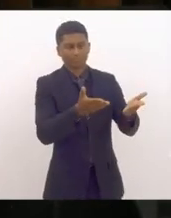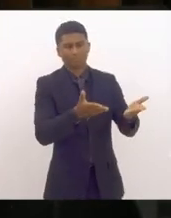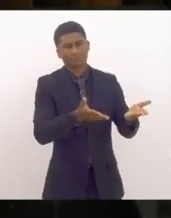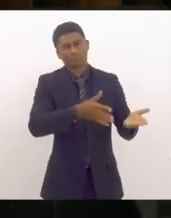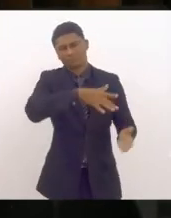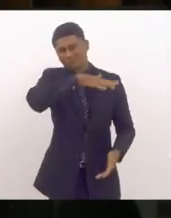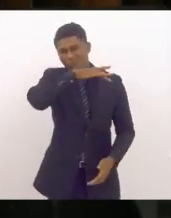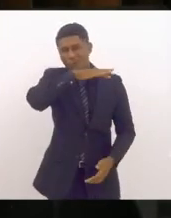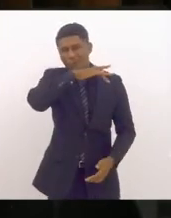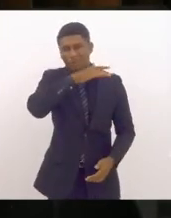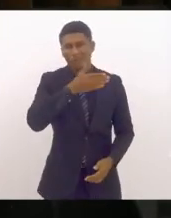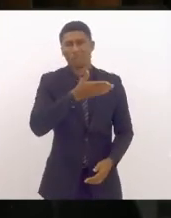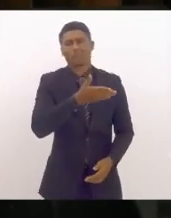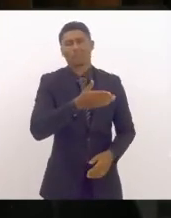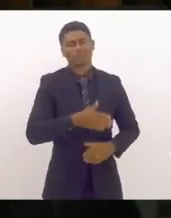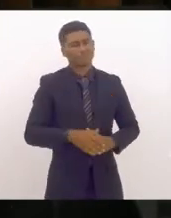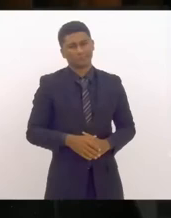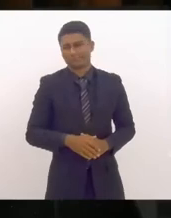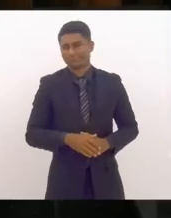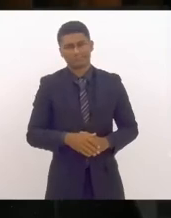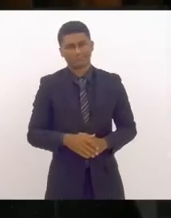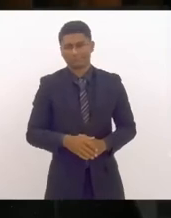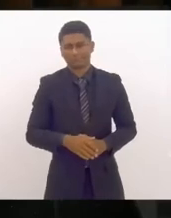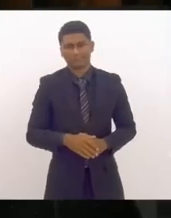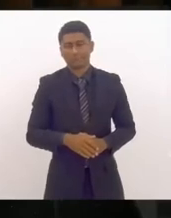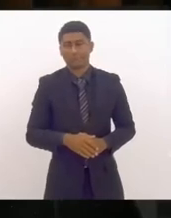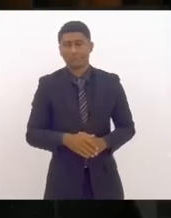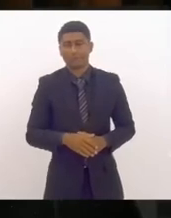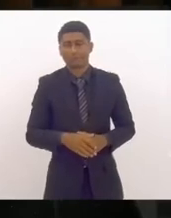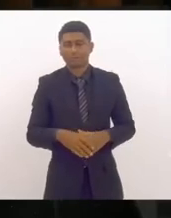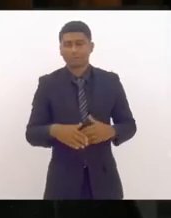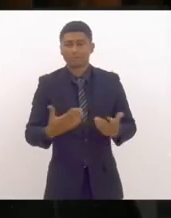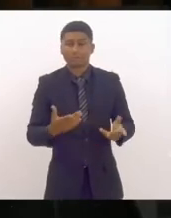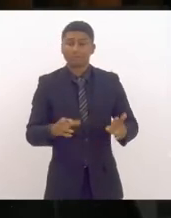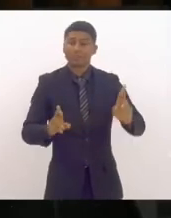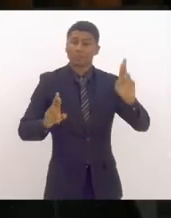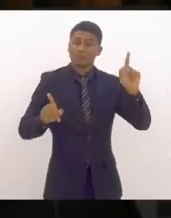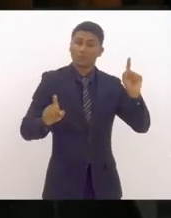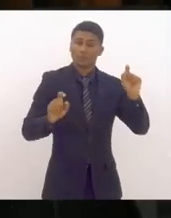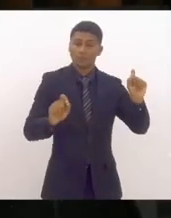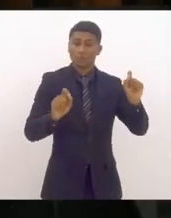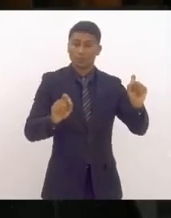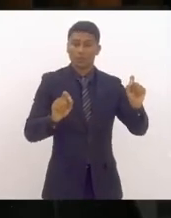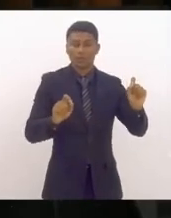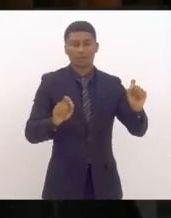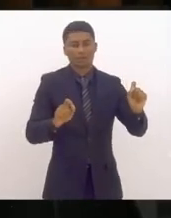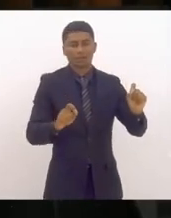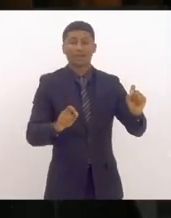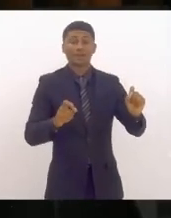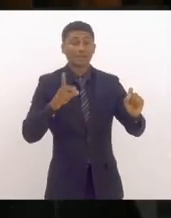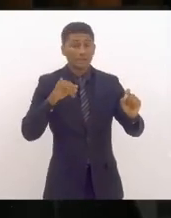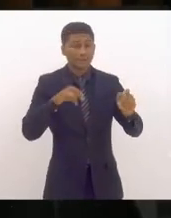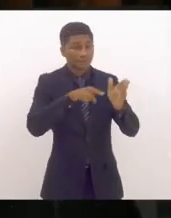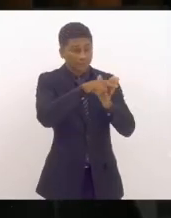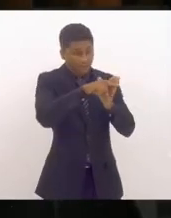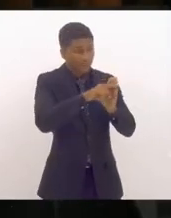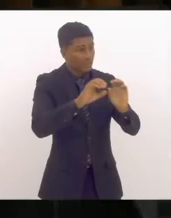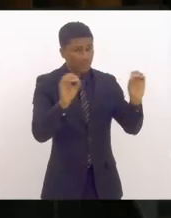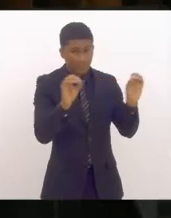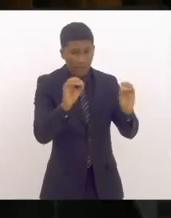sendo prestado. A diferença é que podia não estar sendo prestado nenhum.